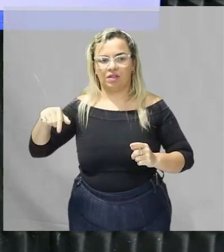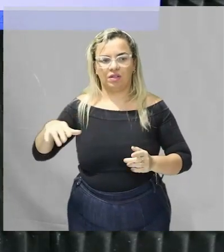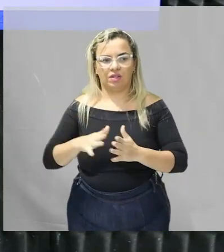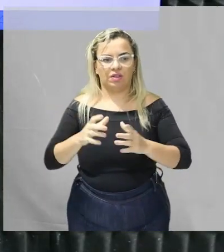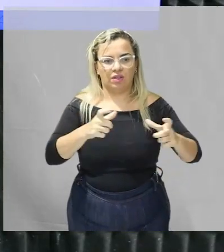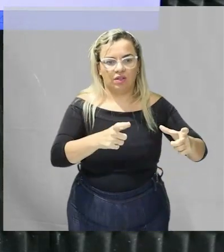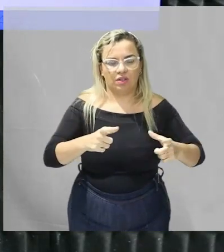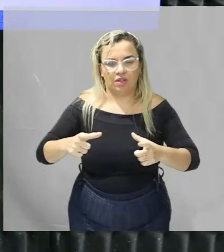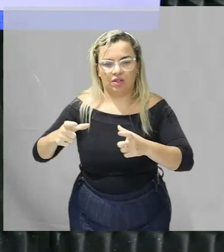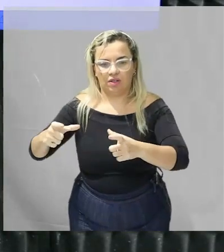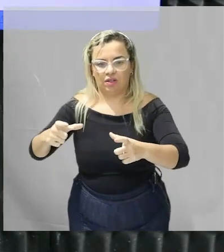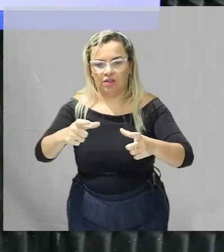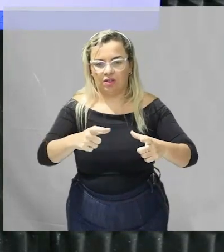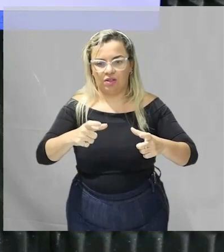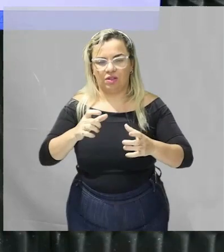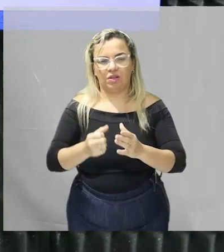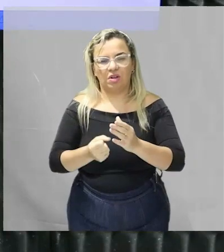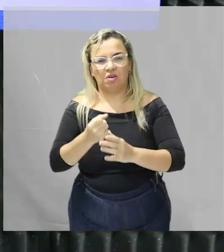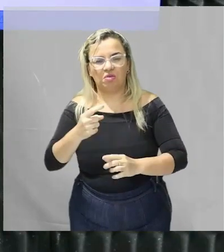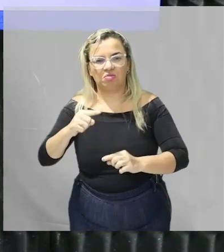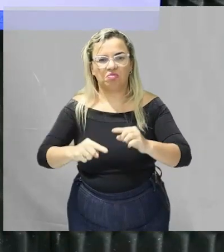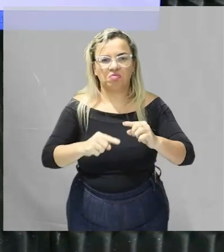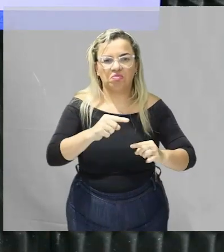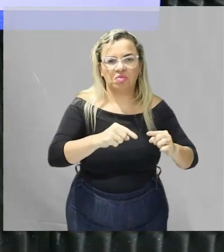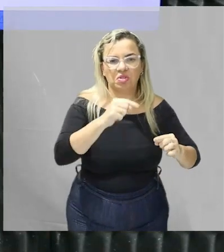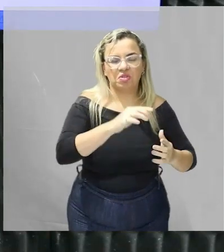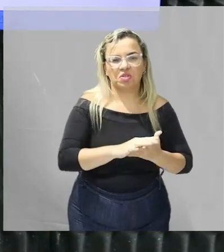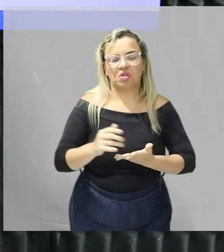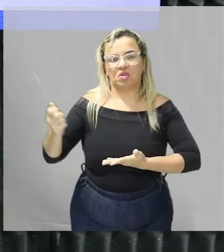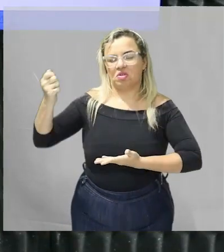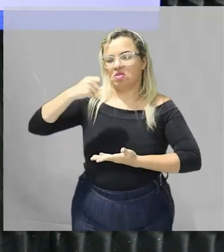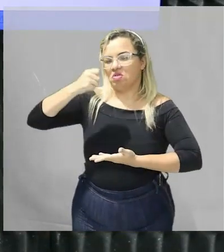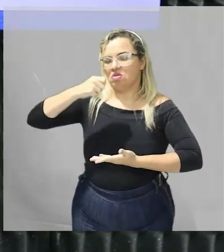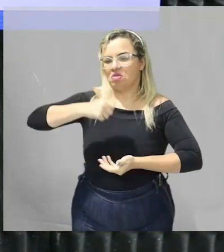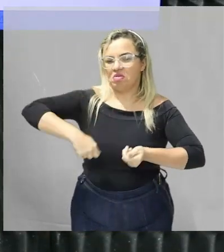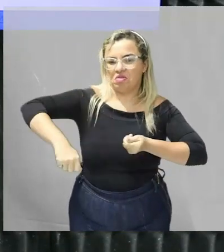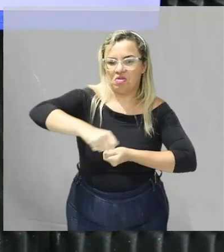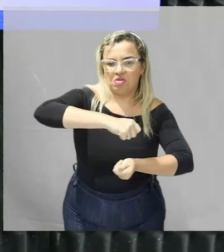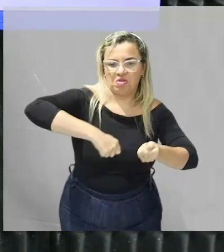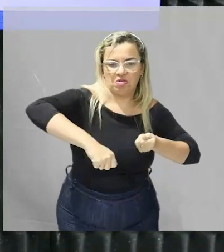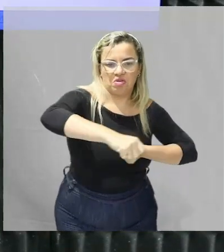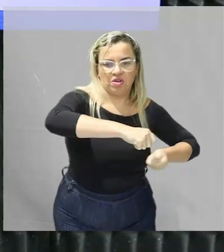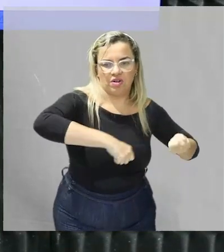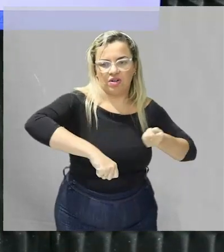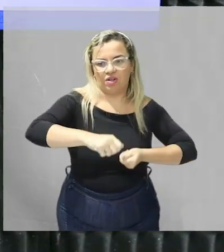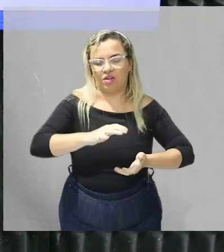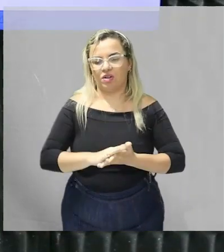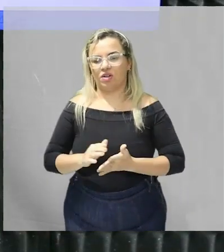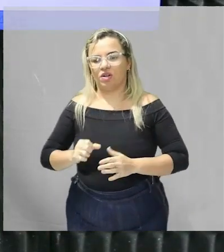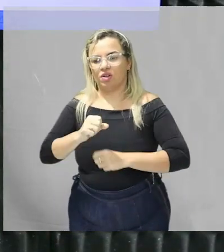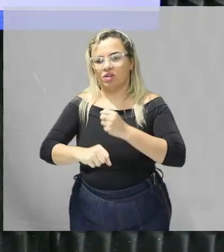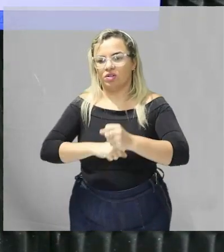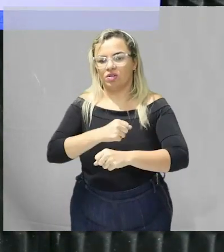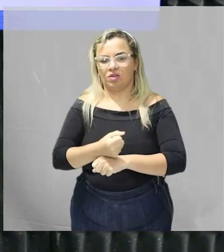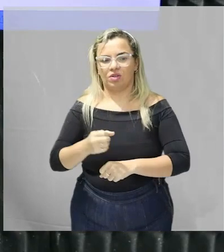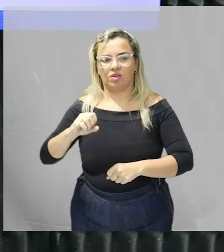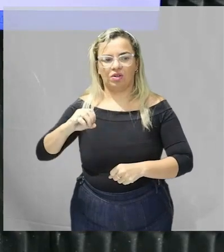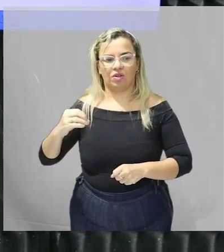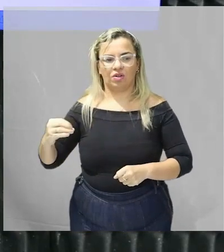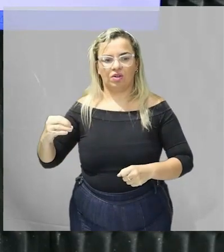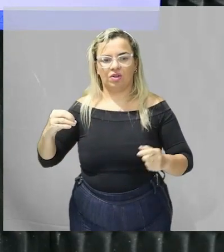e refino de cocaína. Beleza, tem o que dizer aí, né? Nos anos 80, estabeleceu-se uma aliança entre